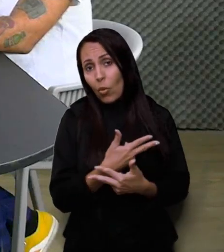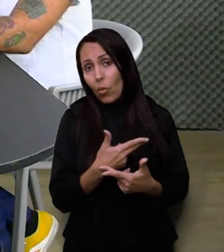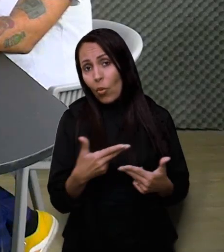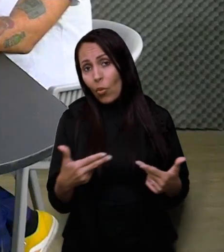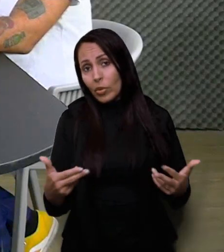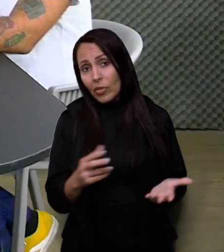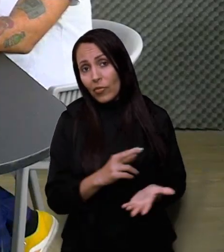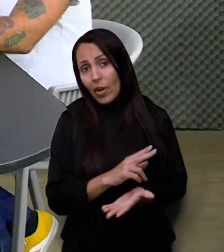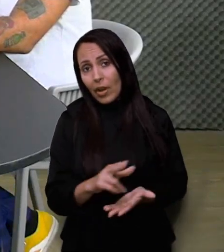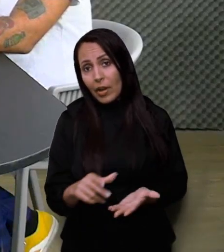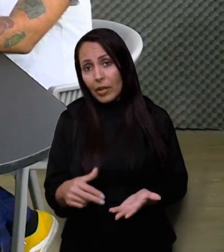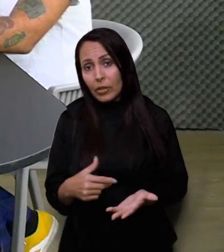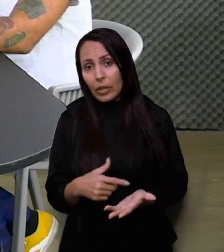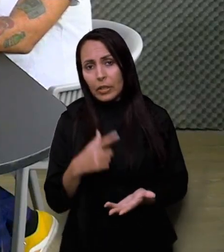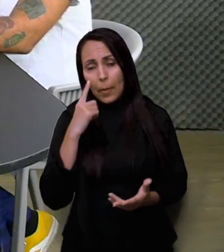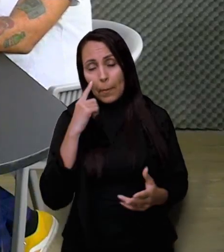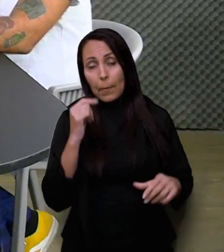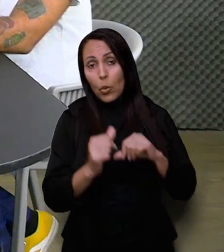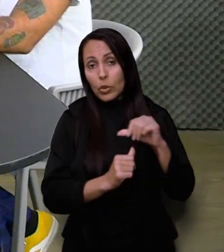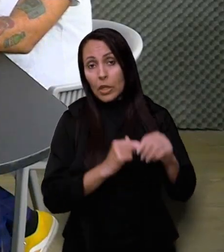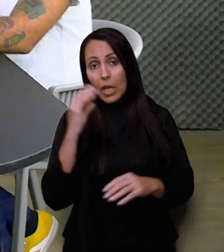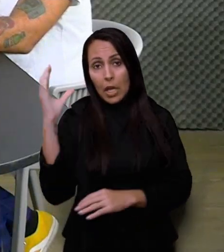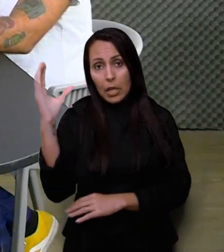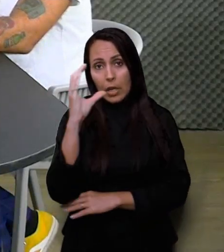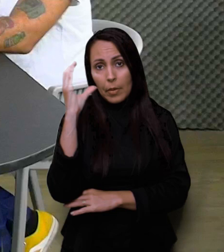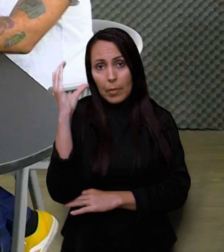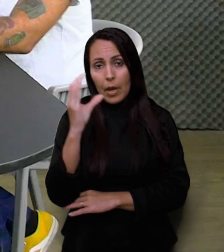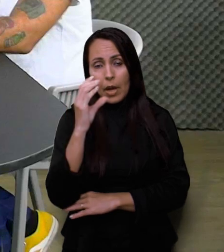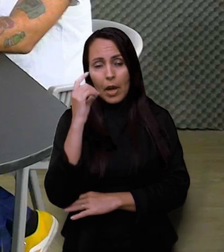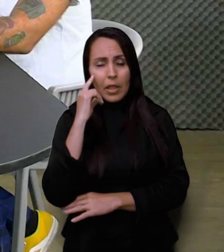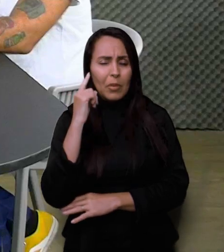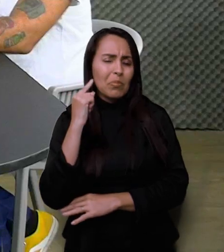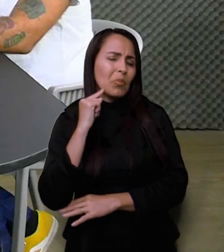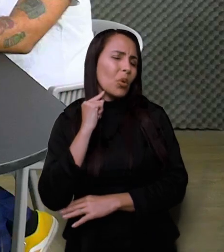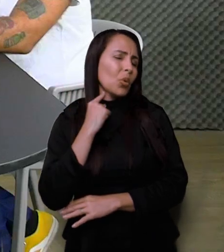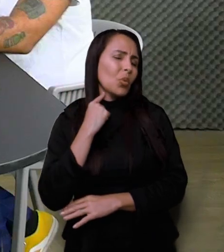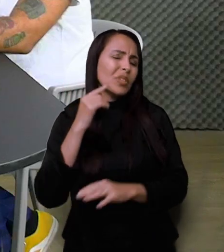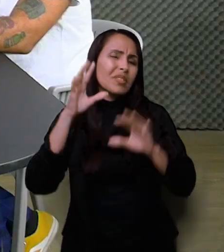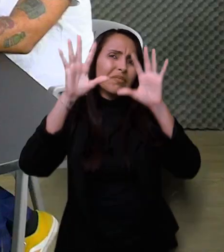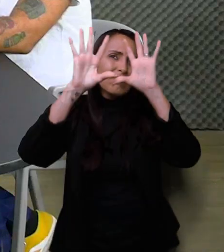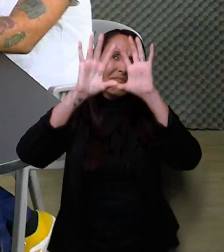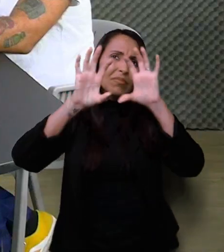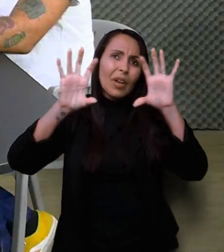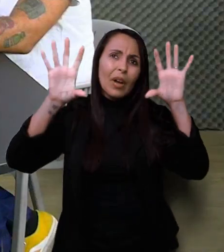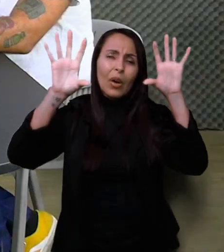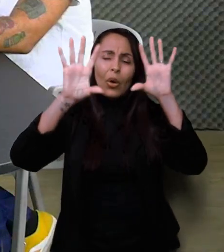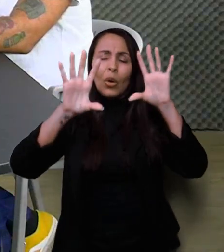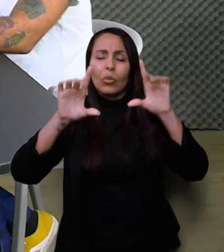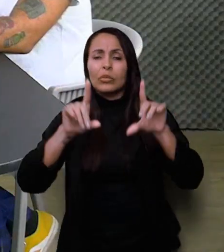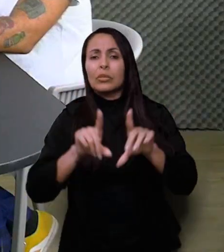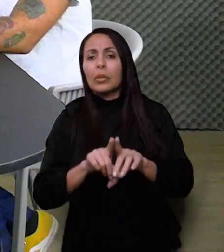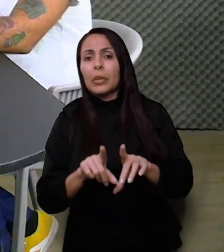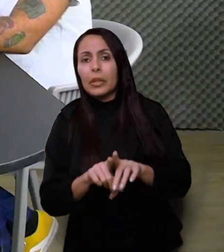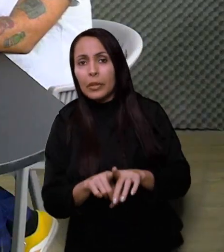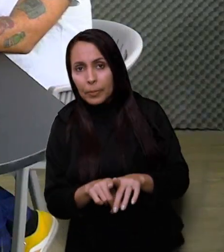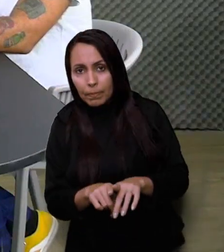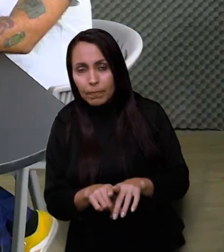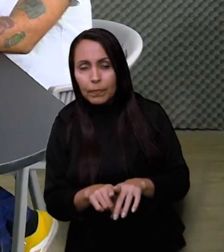tudo que tu falou. São as mudanças climáticas, é a poluição, é as mudanças ambientais também,